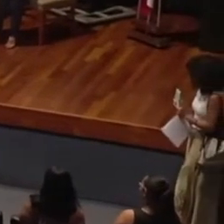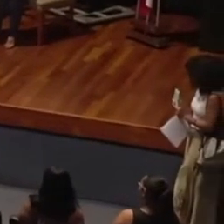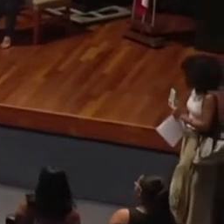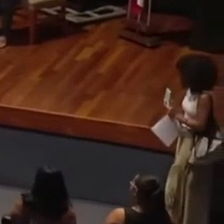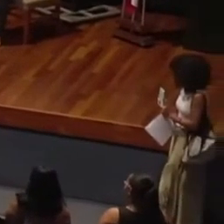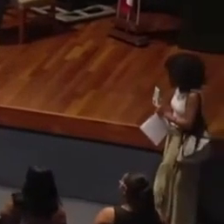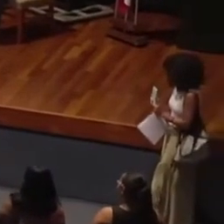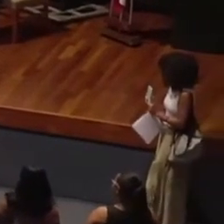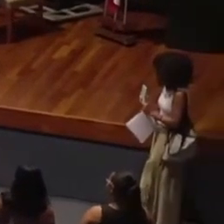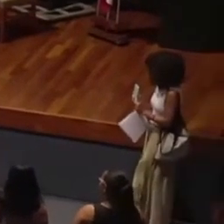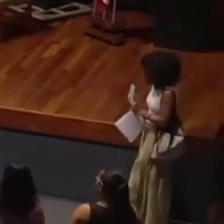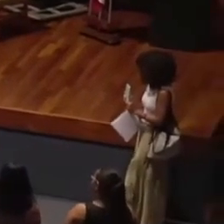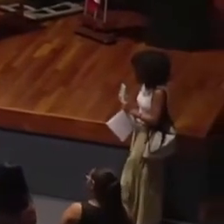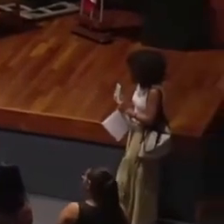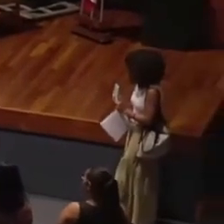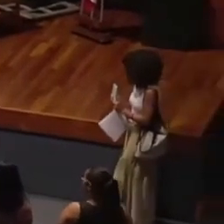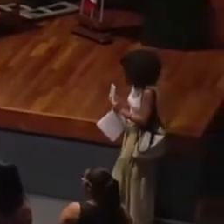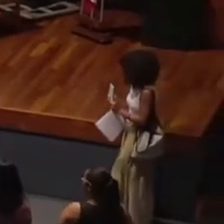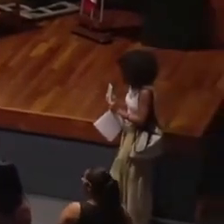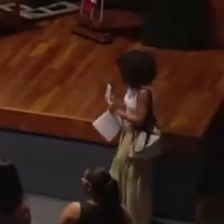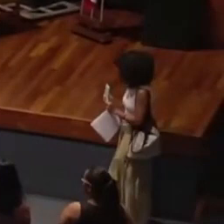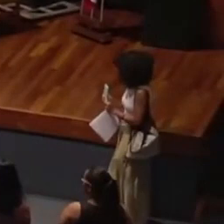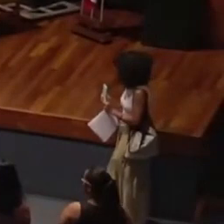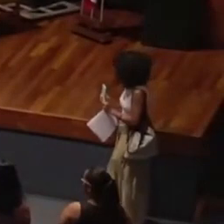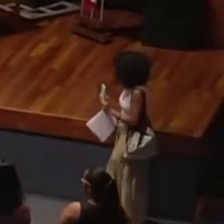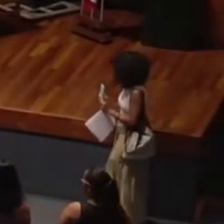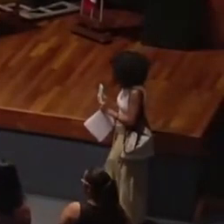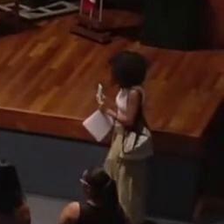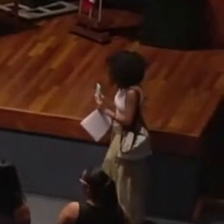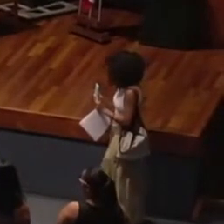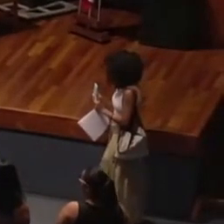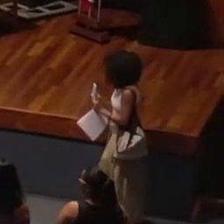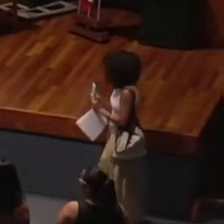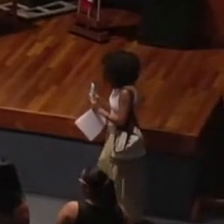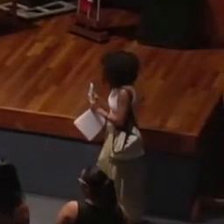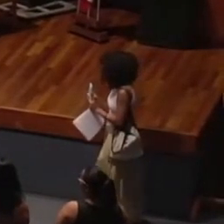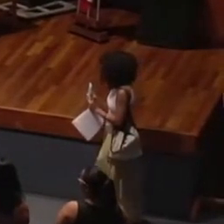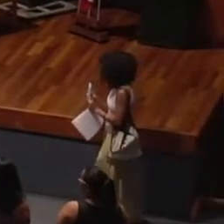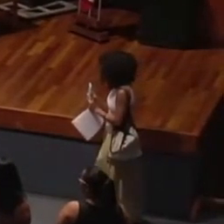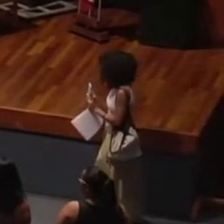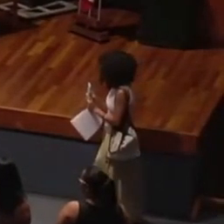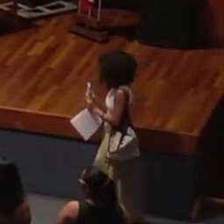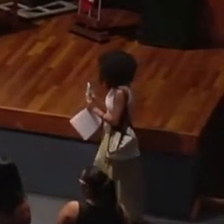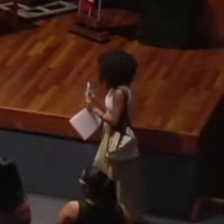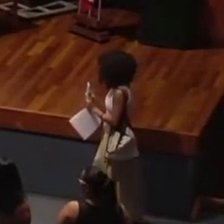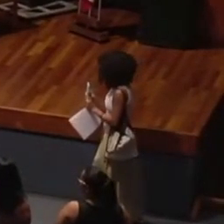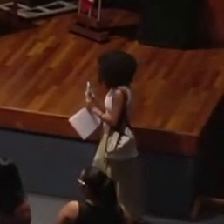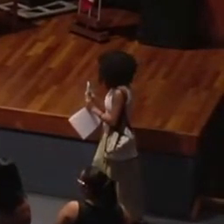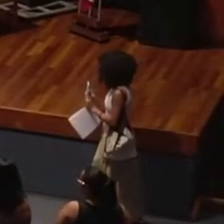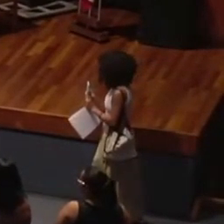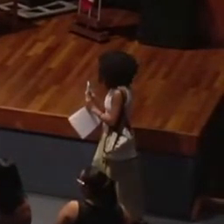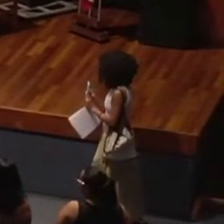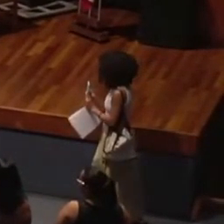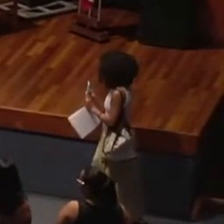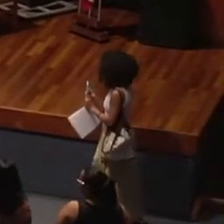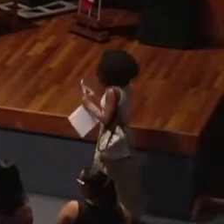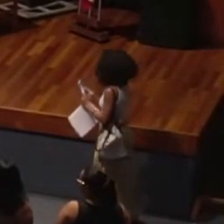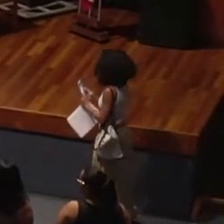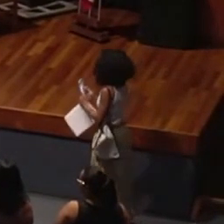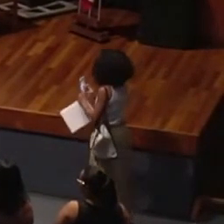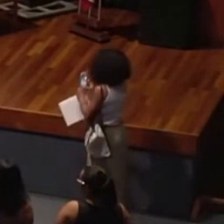Sol da liberdade, raios fógicos, brilhou no céu da pátria nesse instante. Se